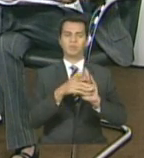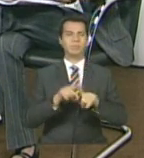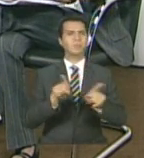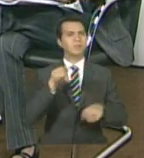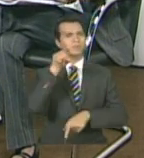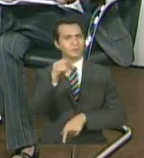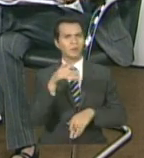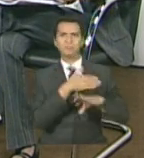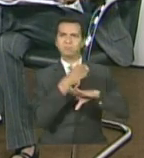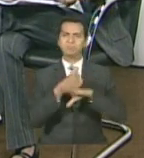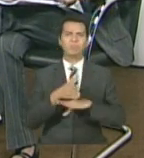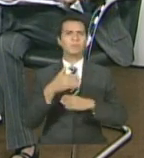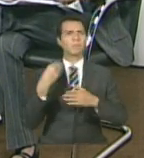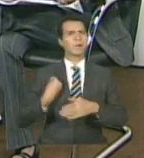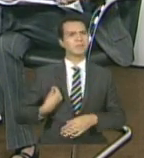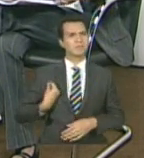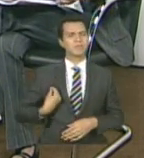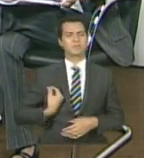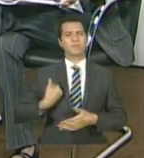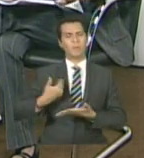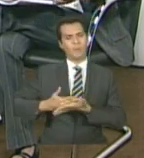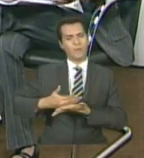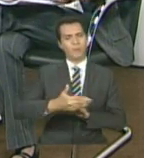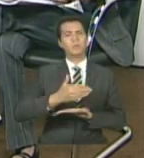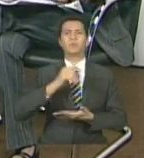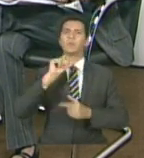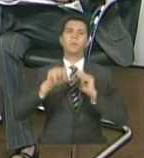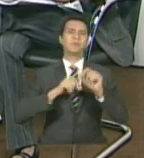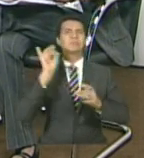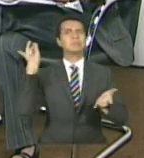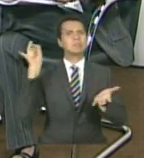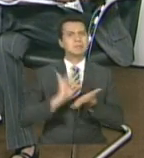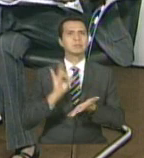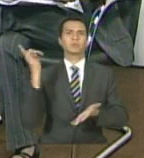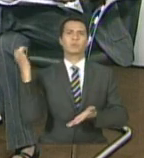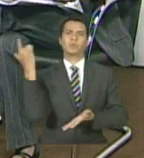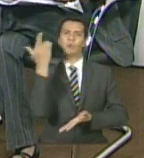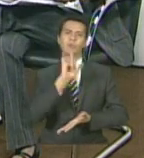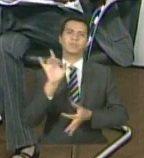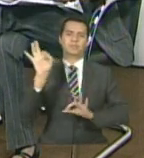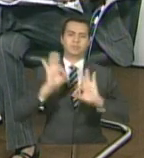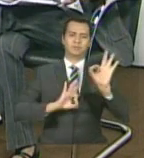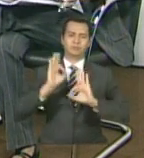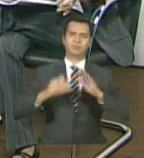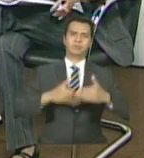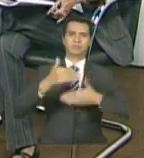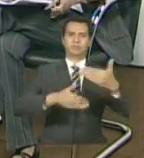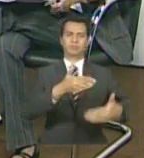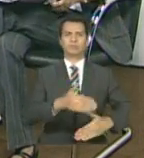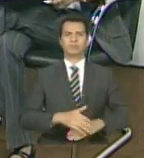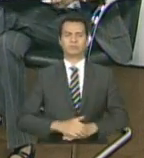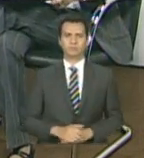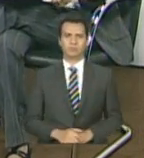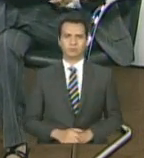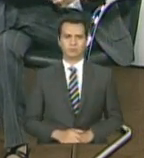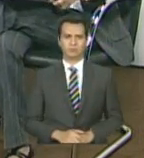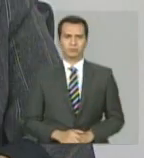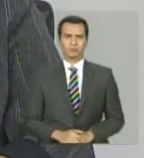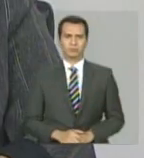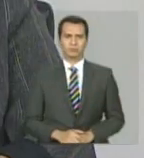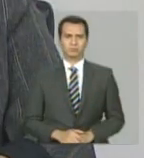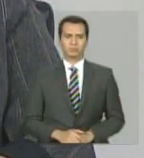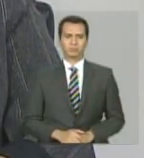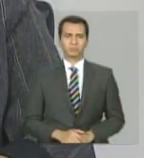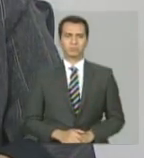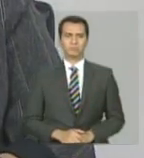início, o que é que você traz? O que é que você acha que realmente conseguiu se construir a respeito? Bom dia